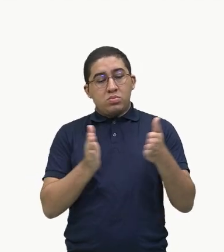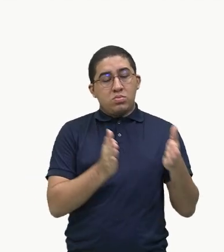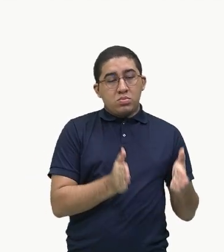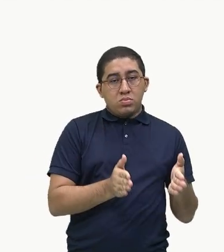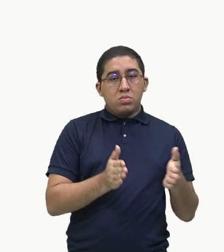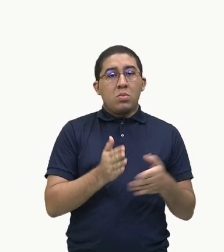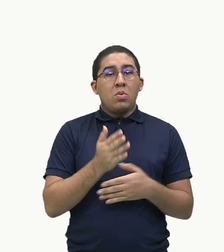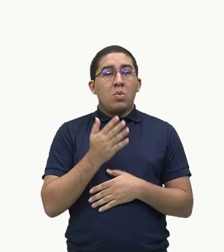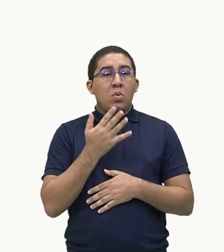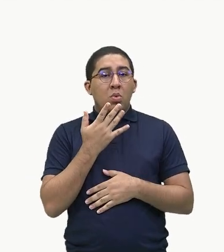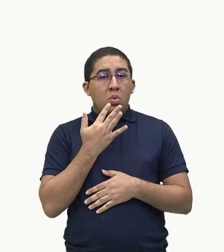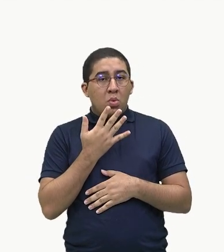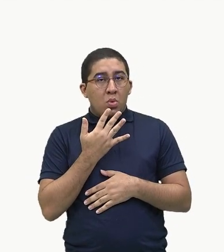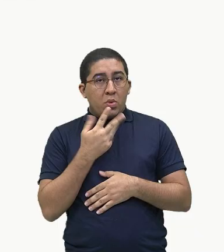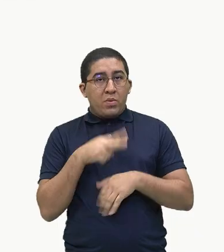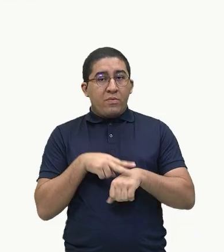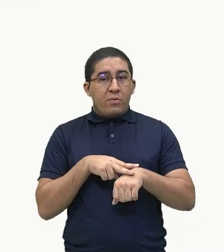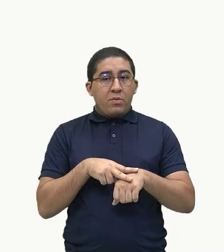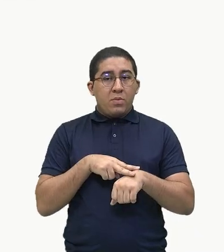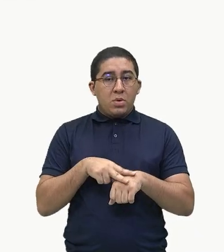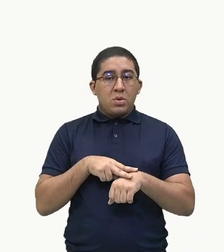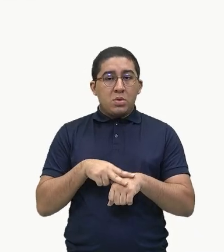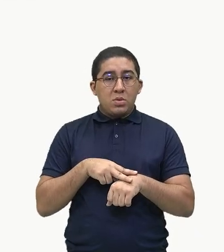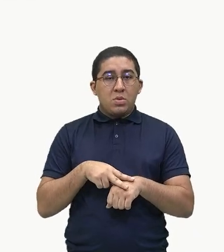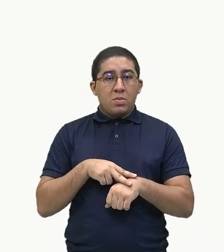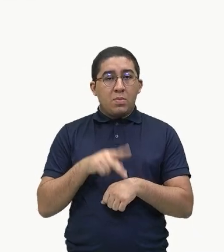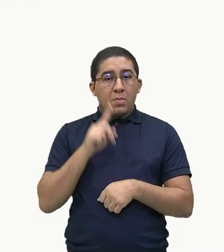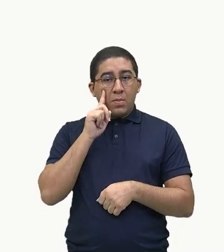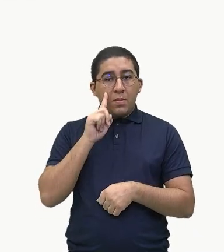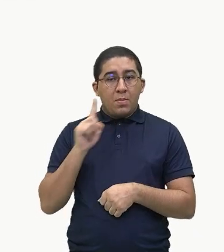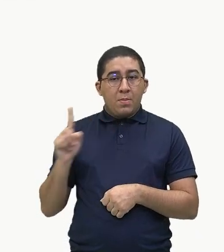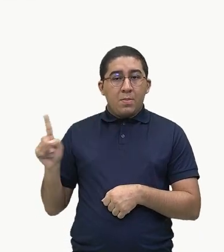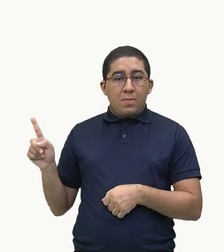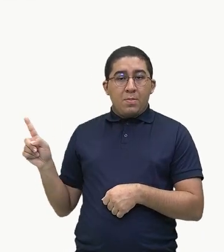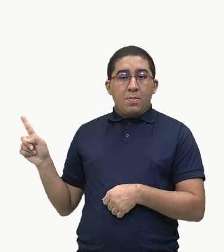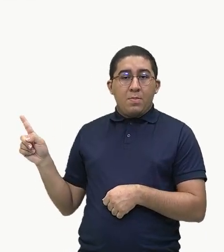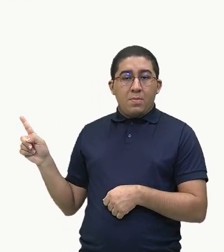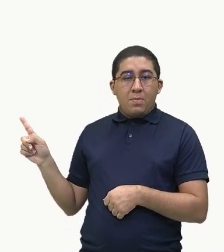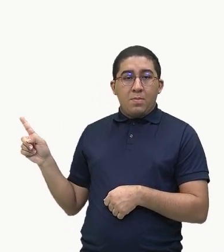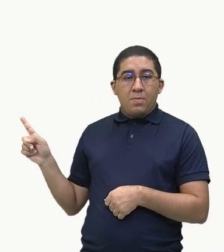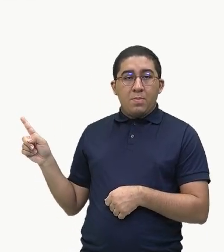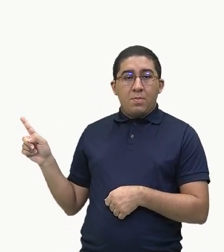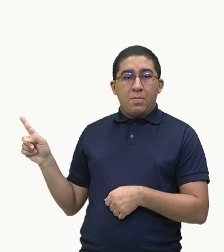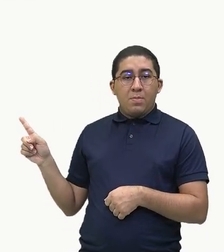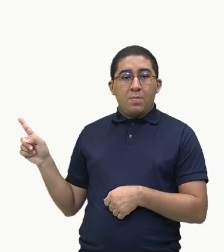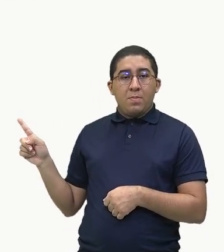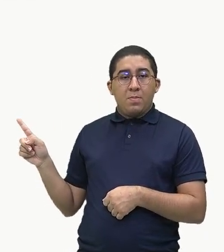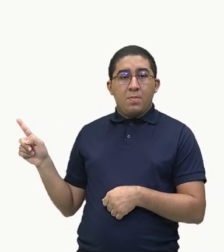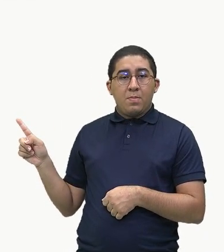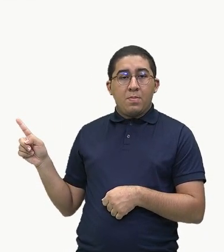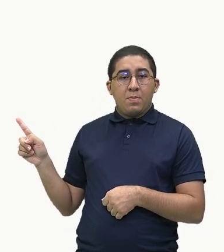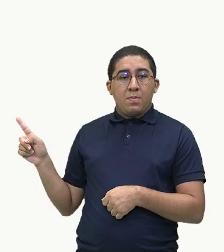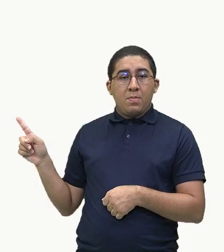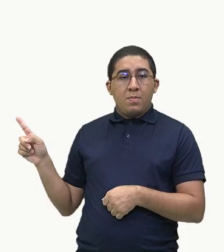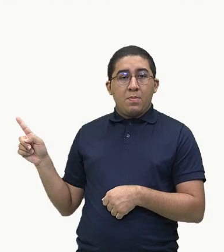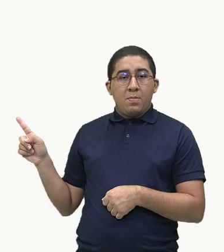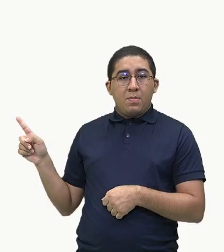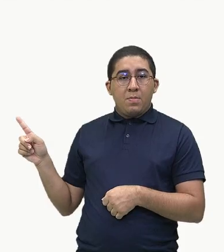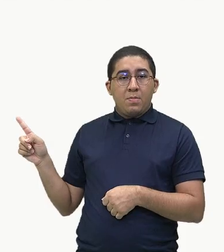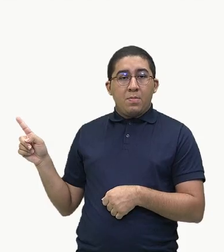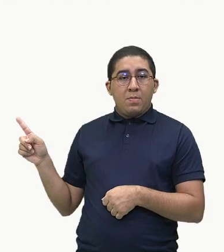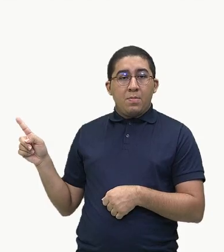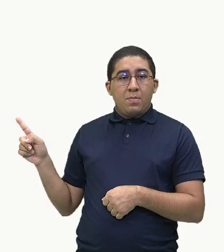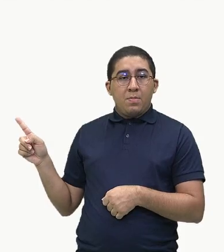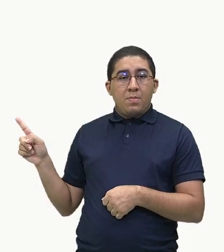os estados do Amazonas. Observe aí que ele abrange a maior parte do estado do